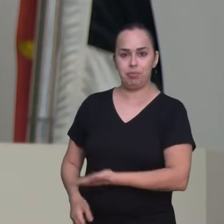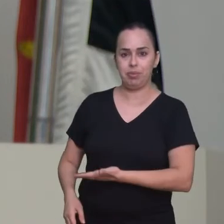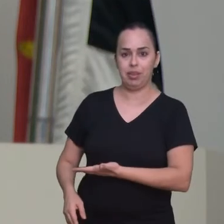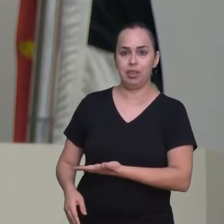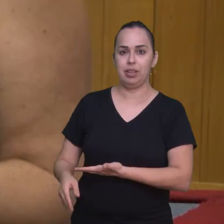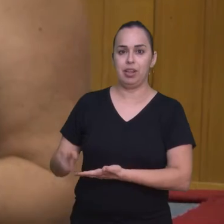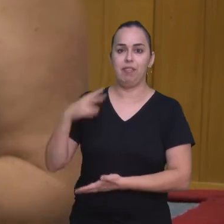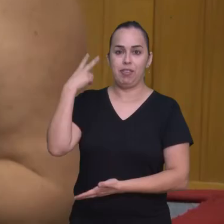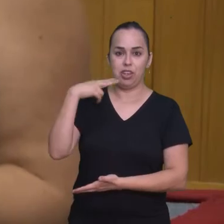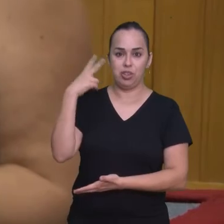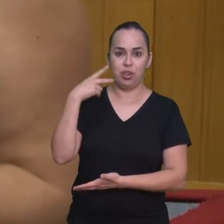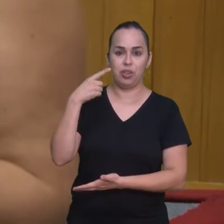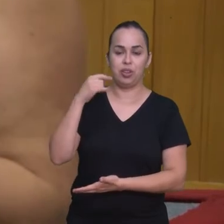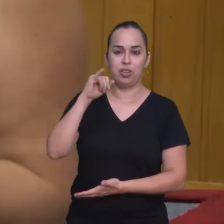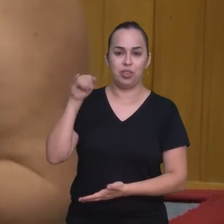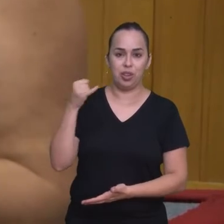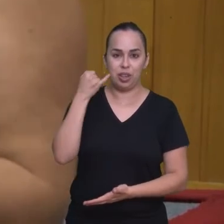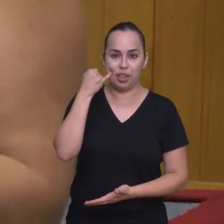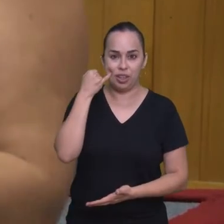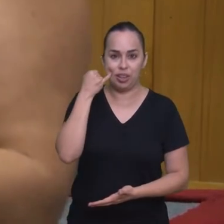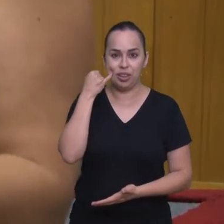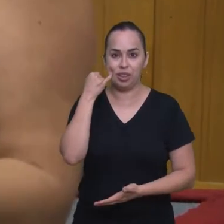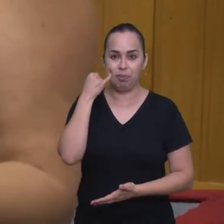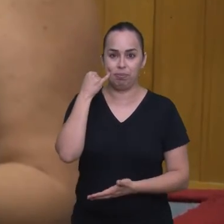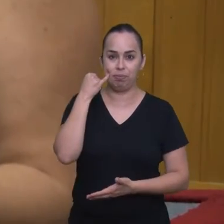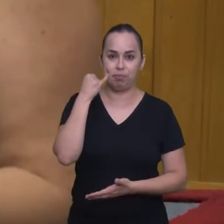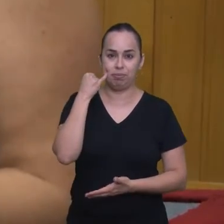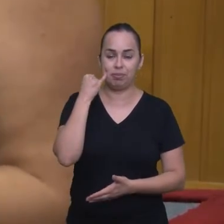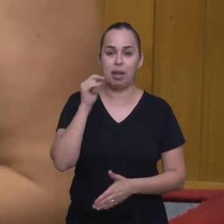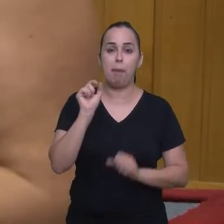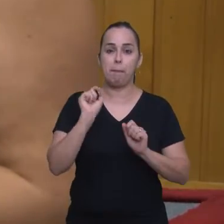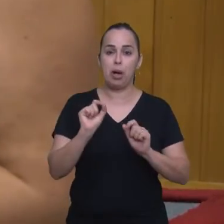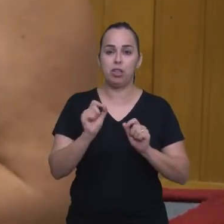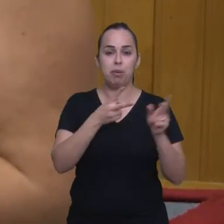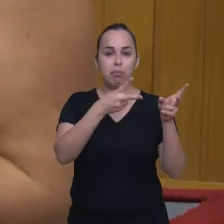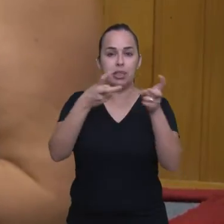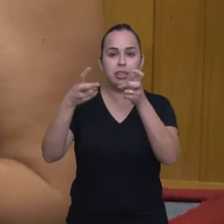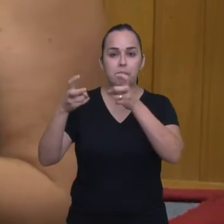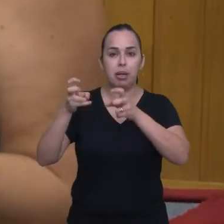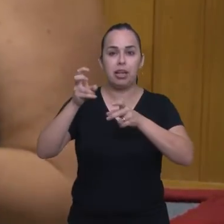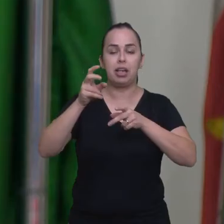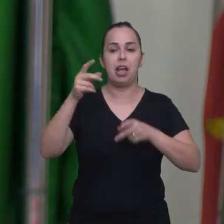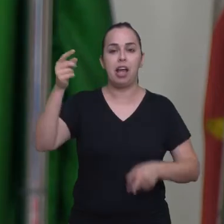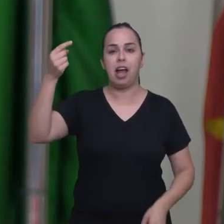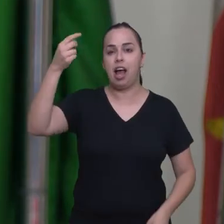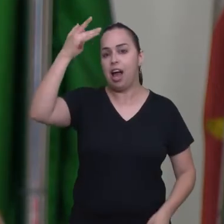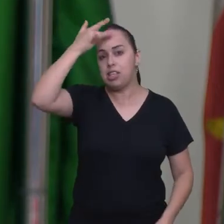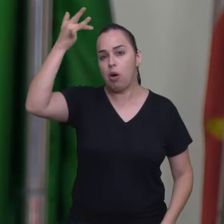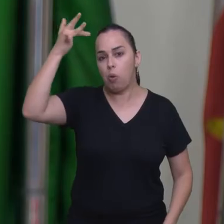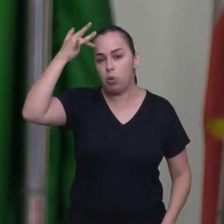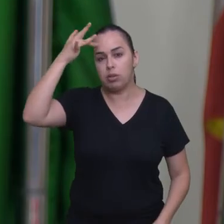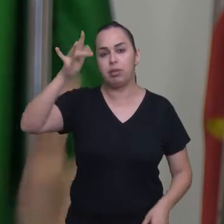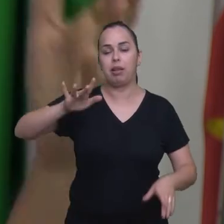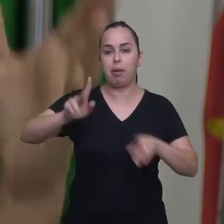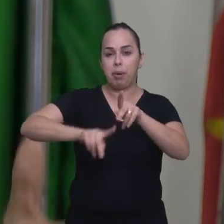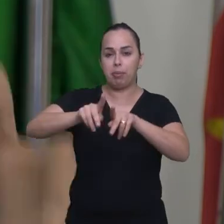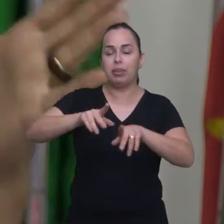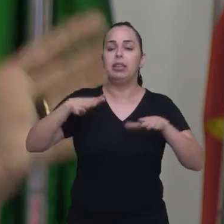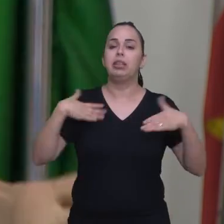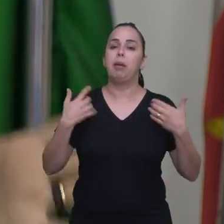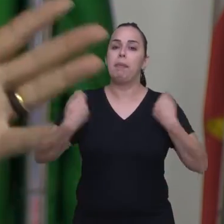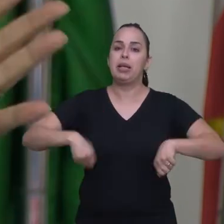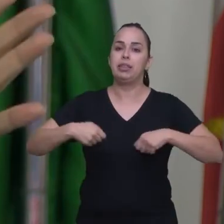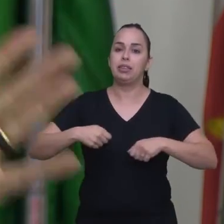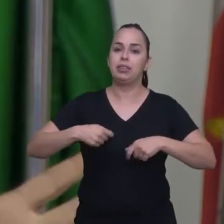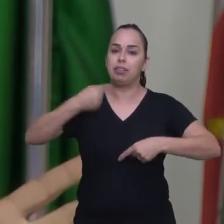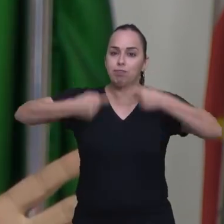Juliana Fraga, um dos reflexos da Covid pode ser percebido na saúde mental da população. Por isso, é preciso ampliar o